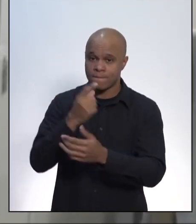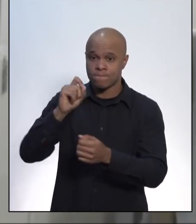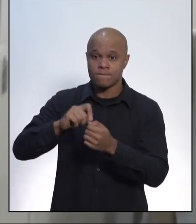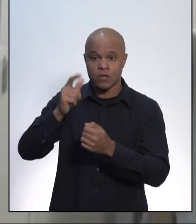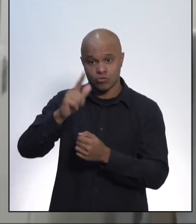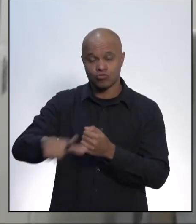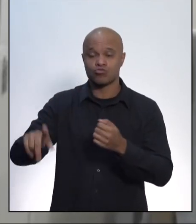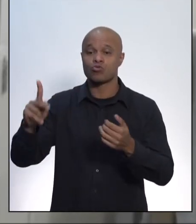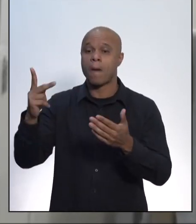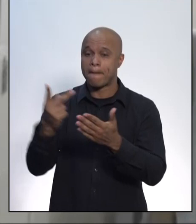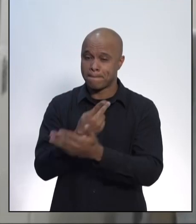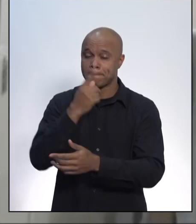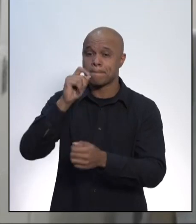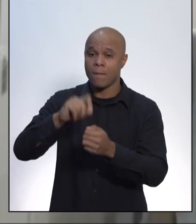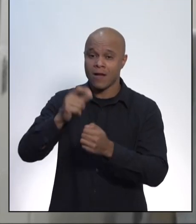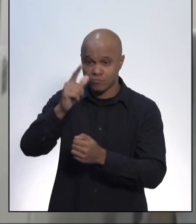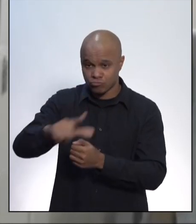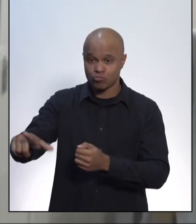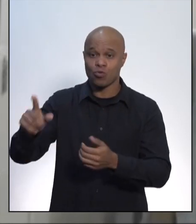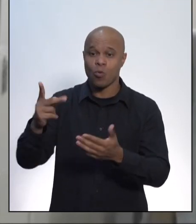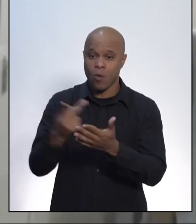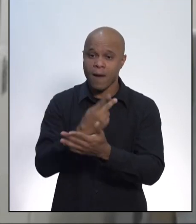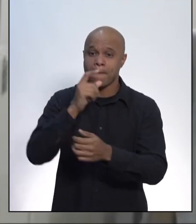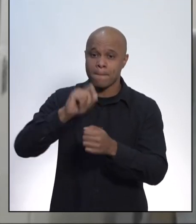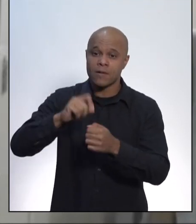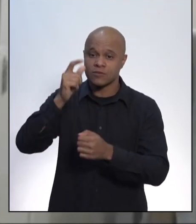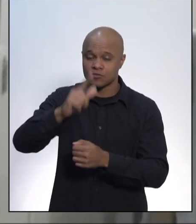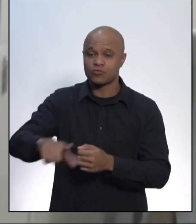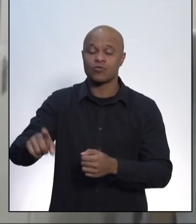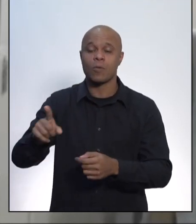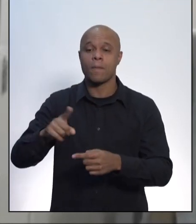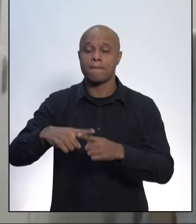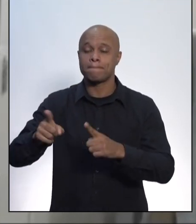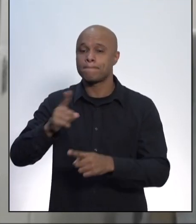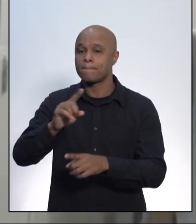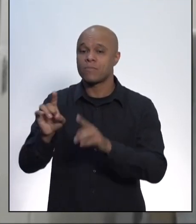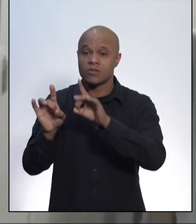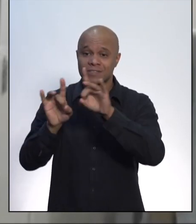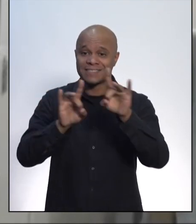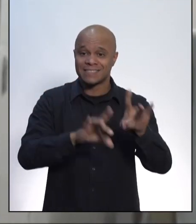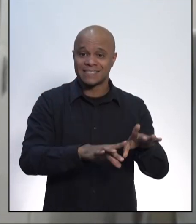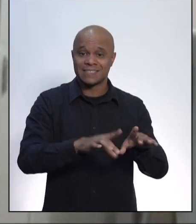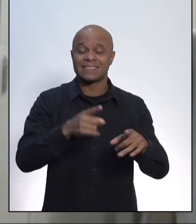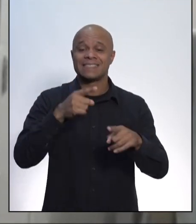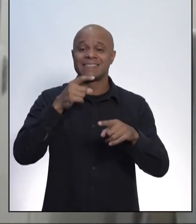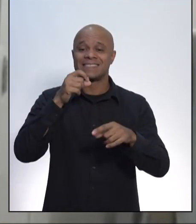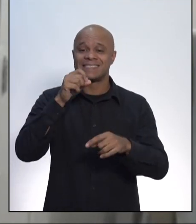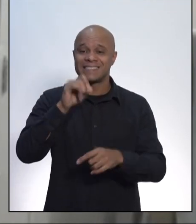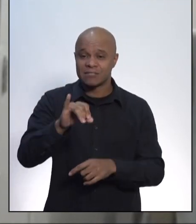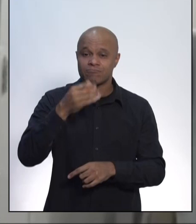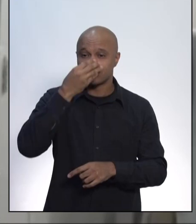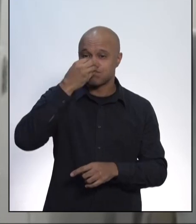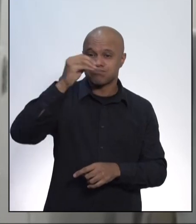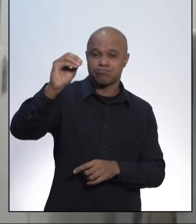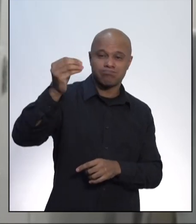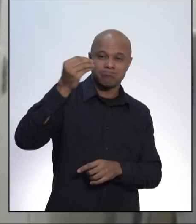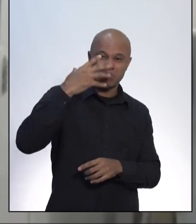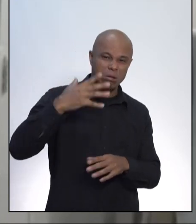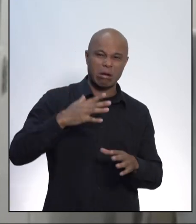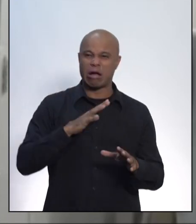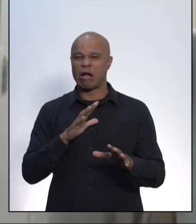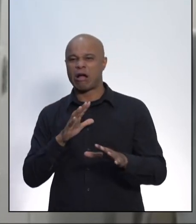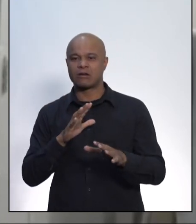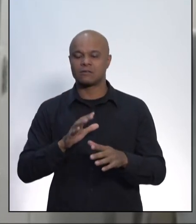novo. Mas não desista quando você errar. Não desista quando as pessoas derem aquele tapinha nas suas costas,